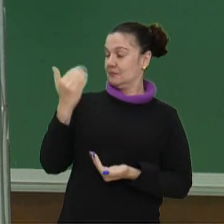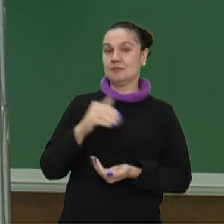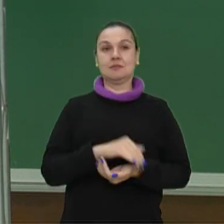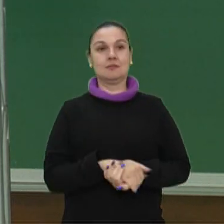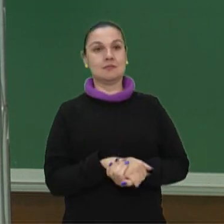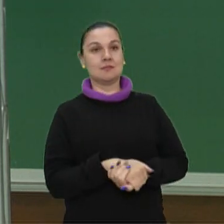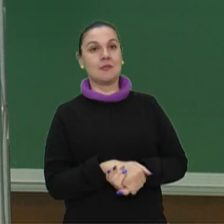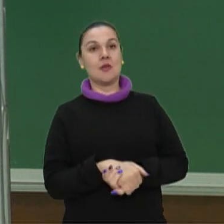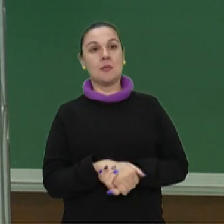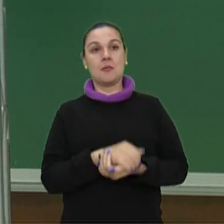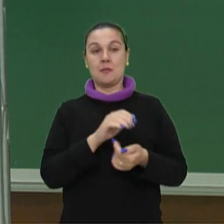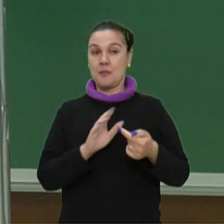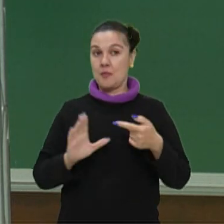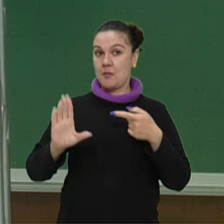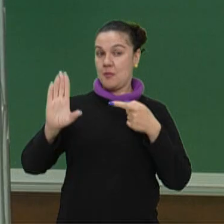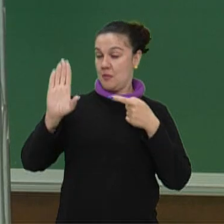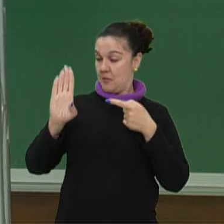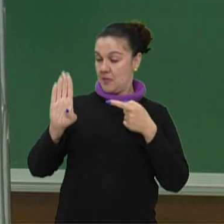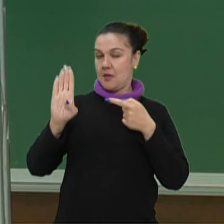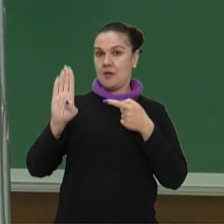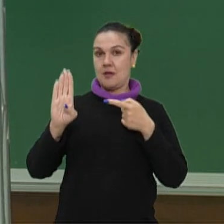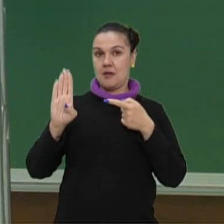solução está aí, né? O B vale